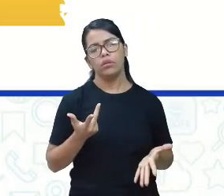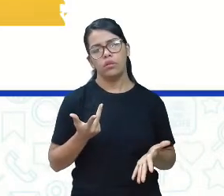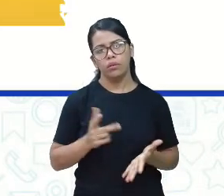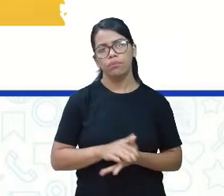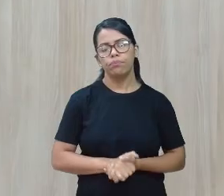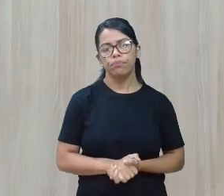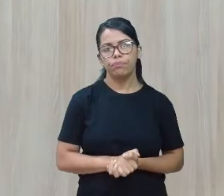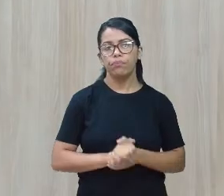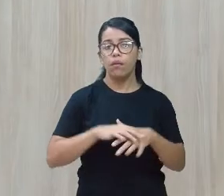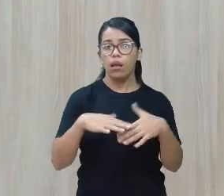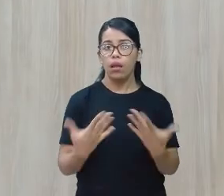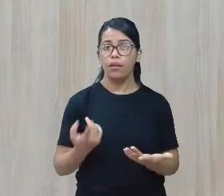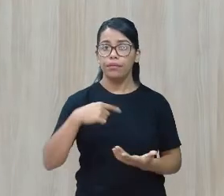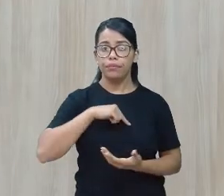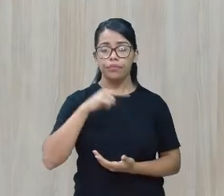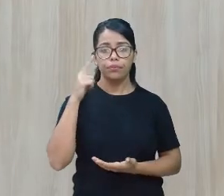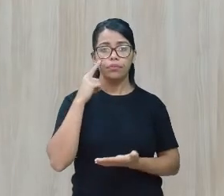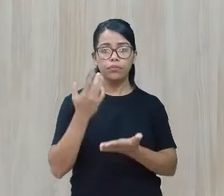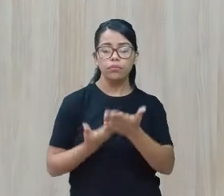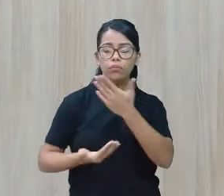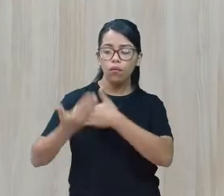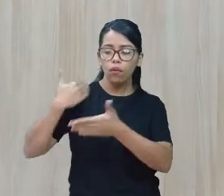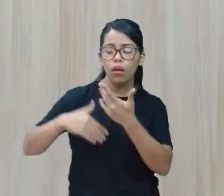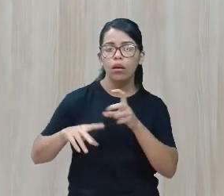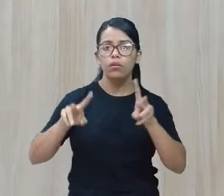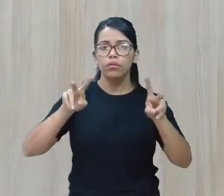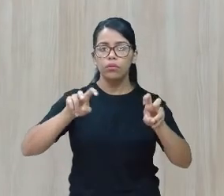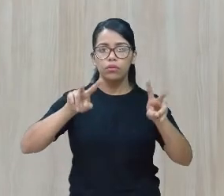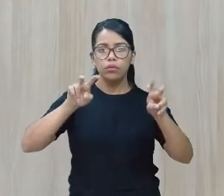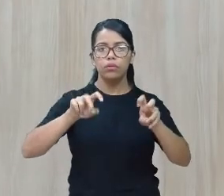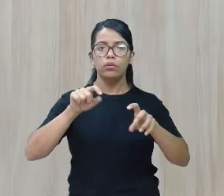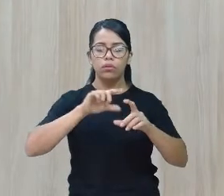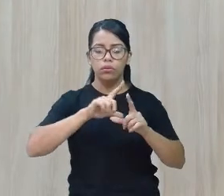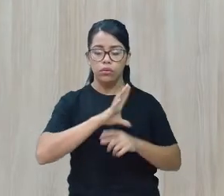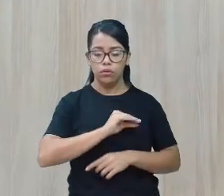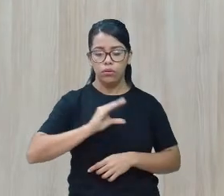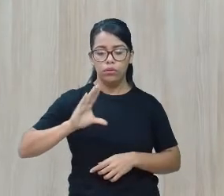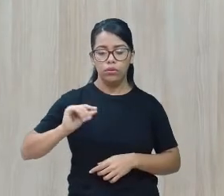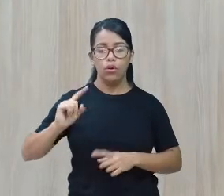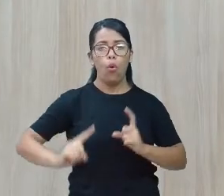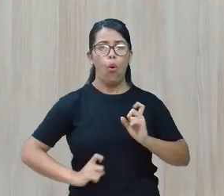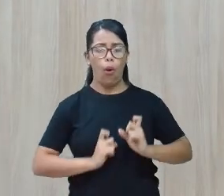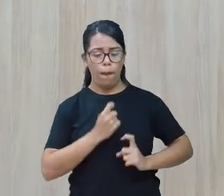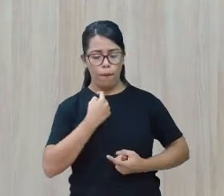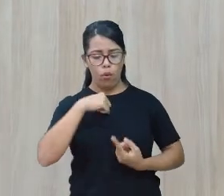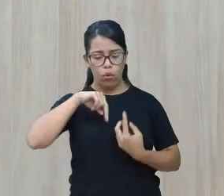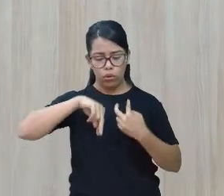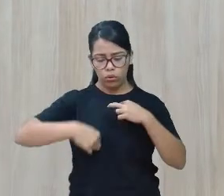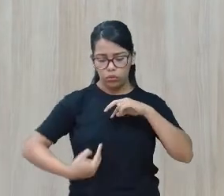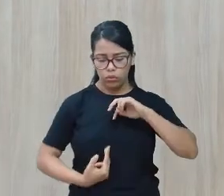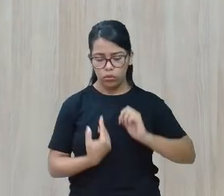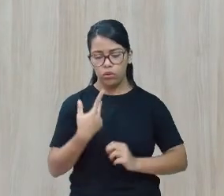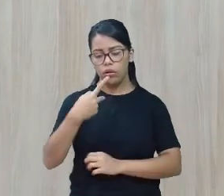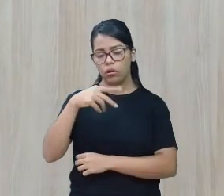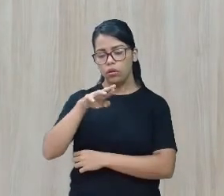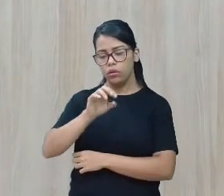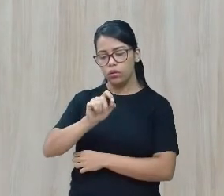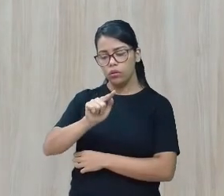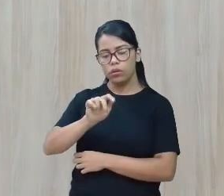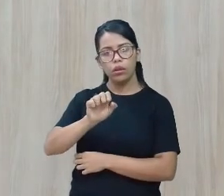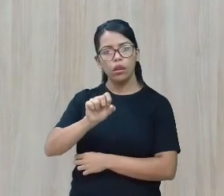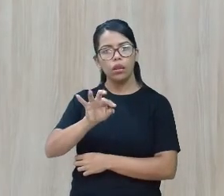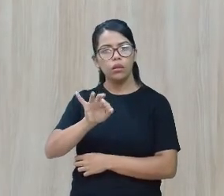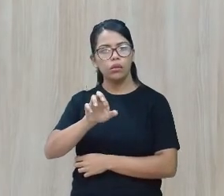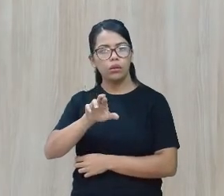a adolescência, então os hormônios afloram em grande quantidade, tanto progesterona como testosterona